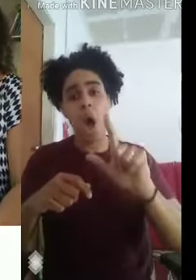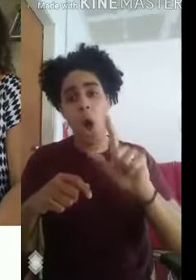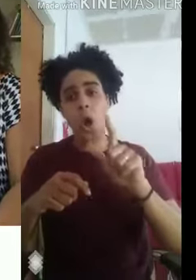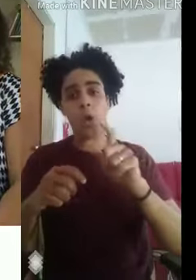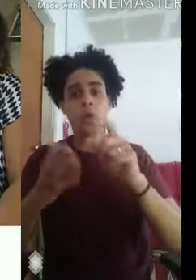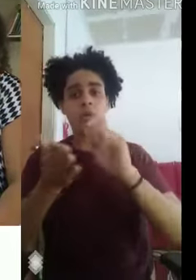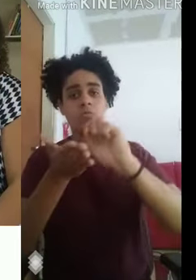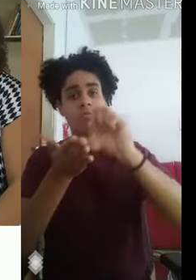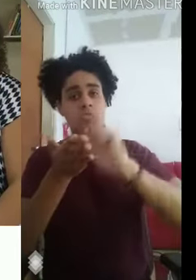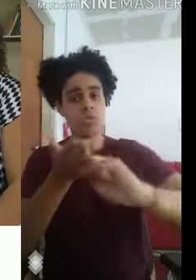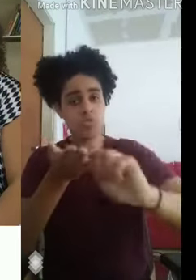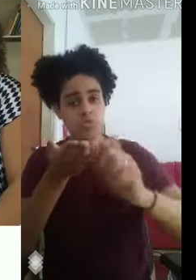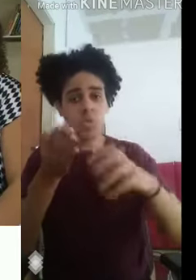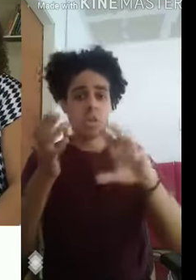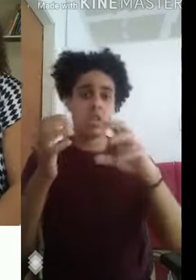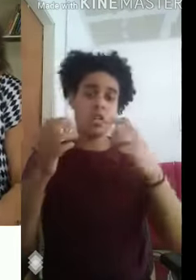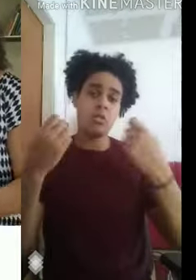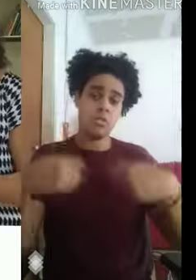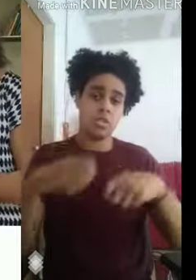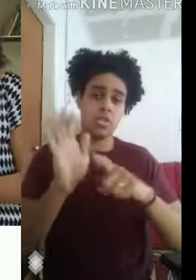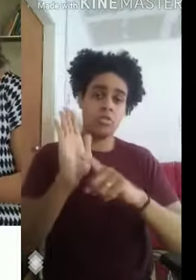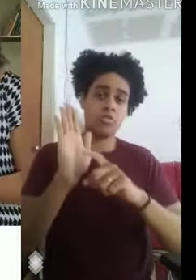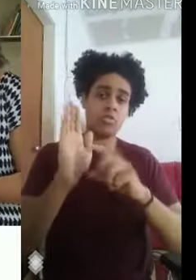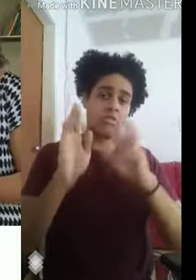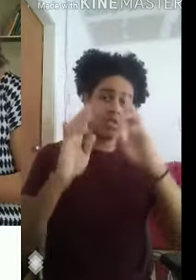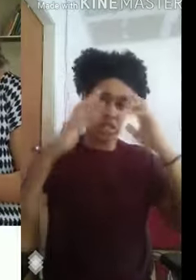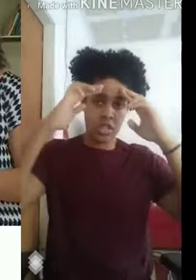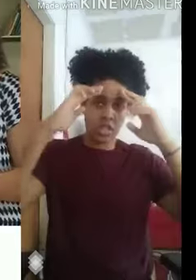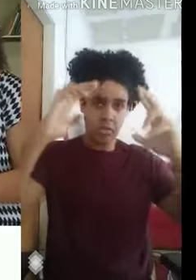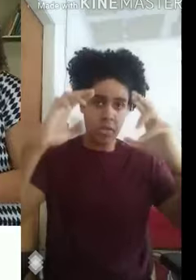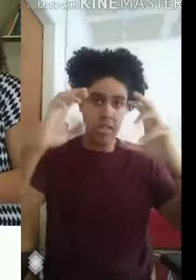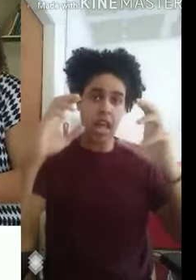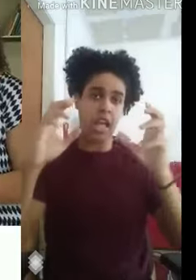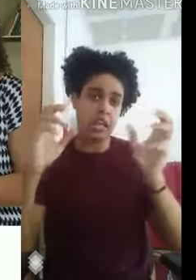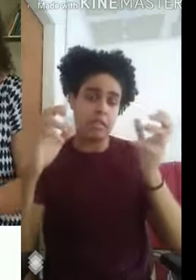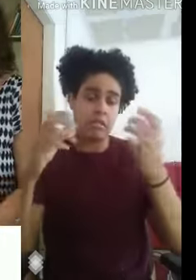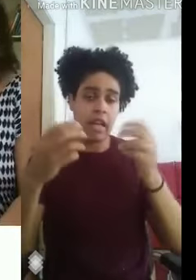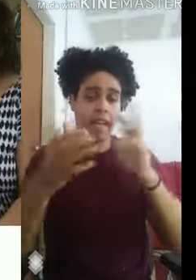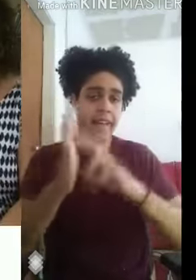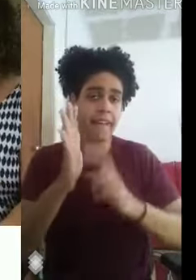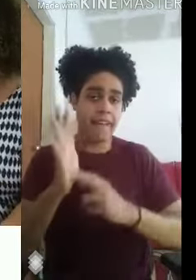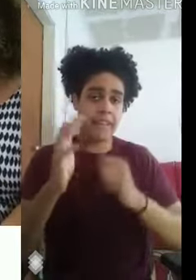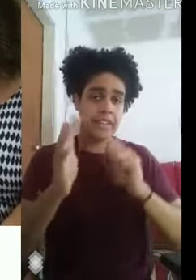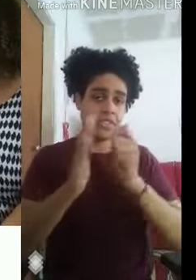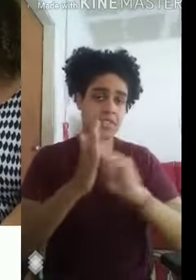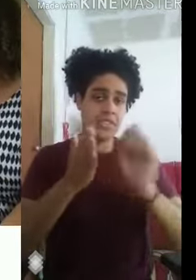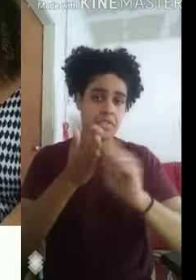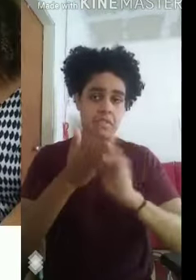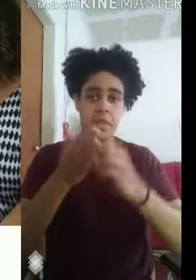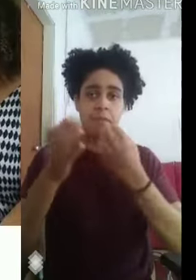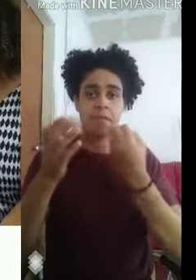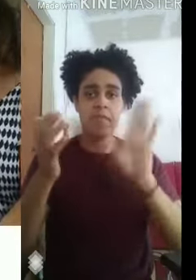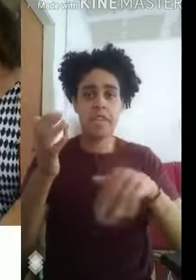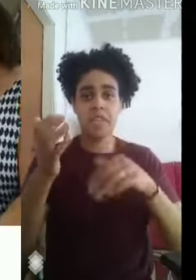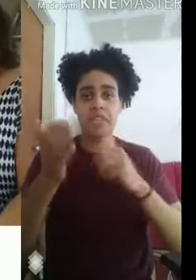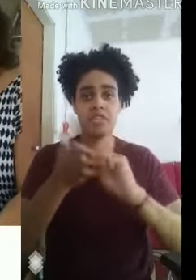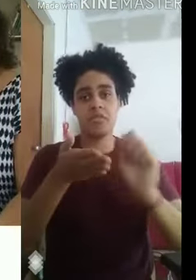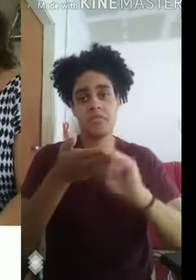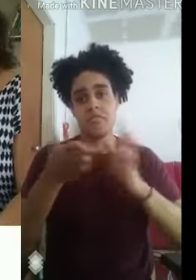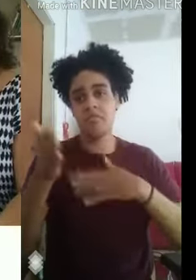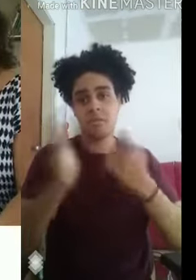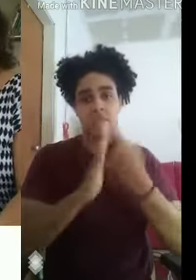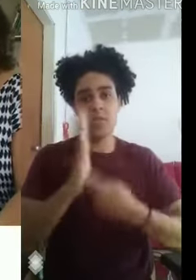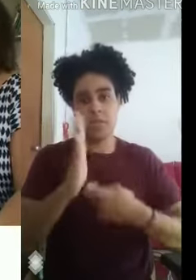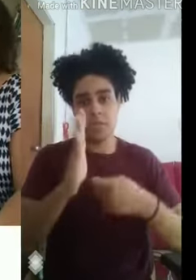que respeitar as regras de escrita, de formação de texto, para que o meu texto fique bem escrito. Além disso,